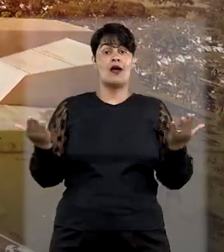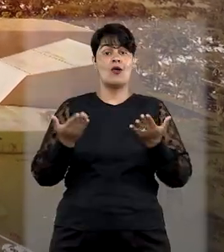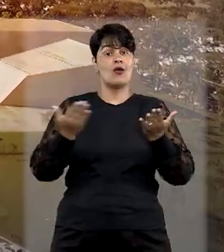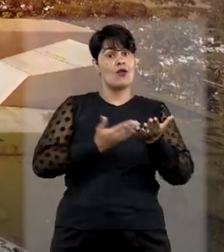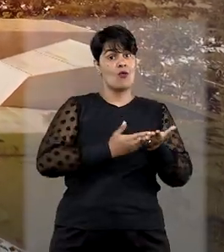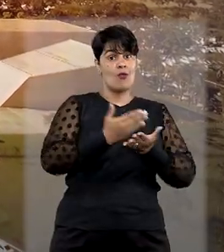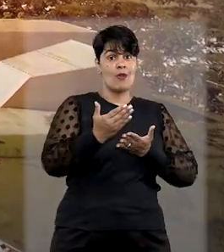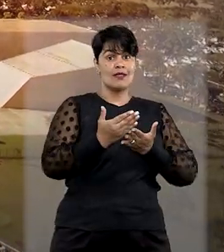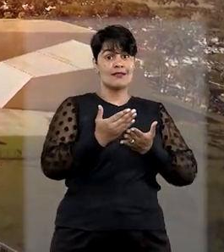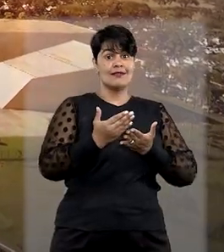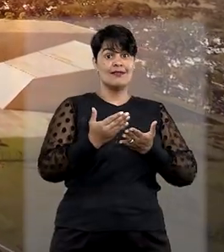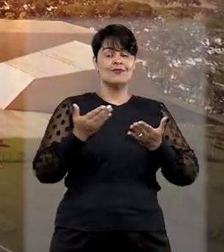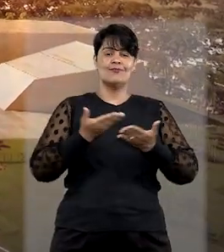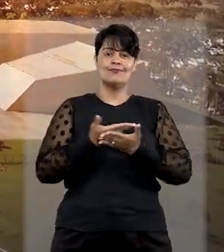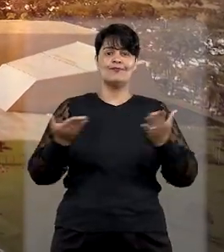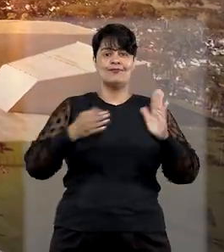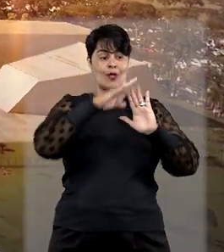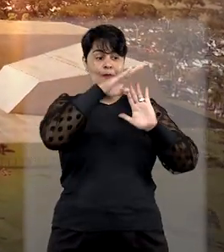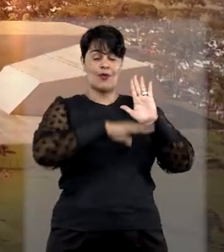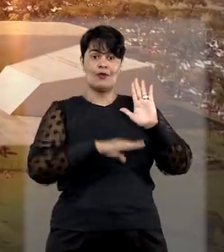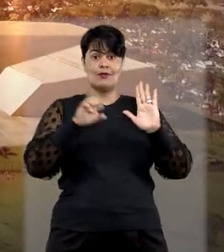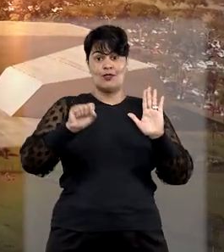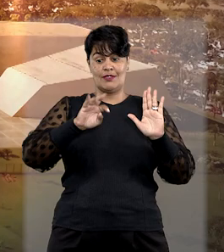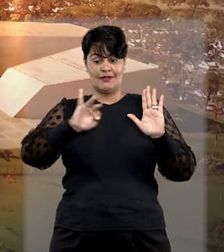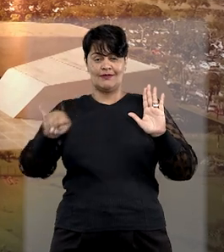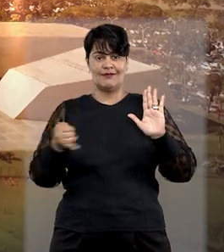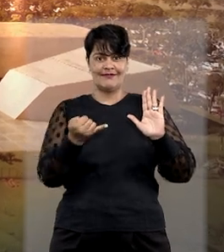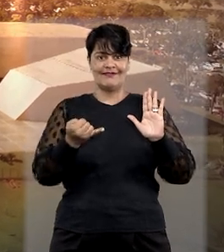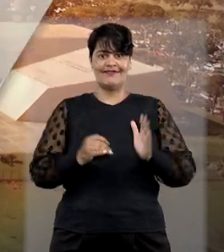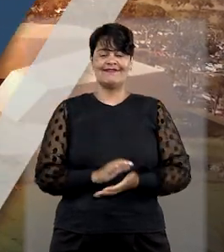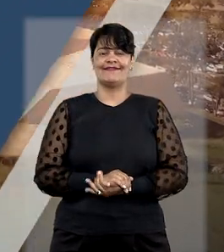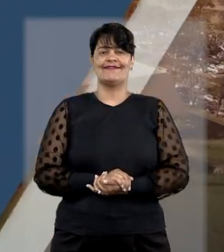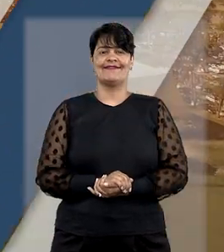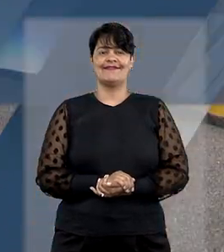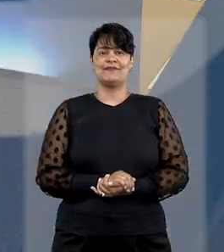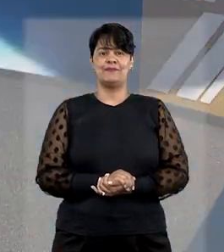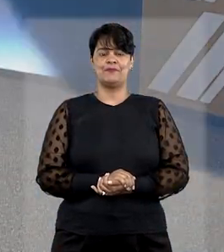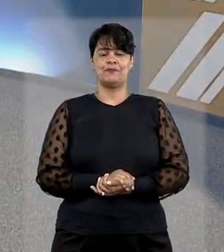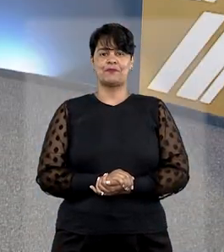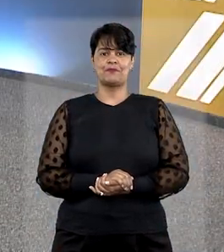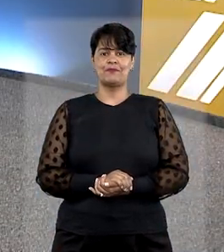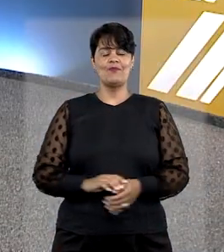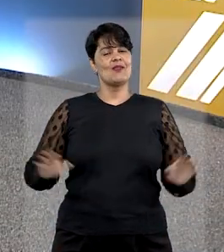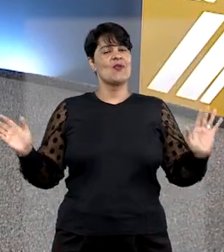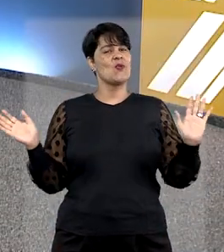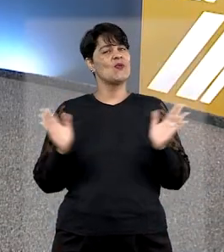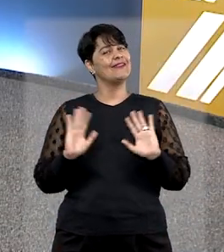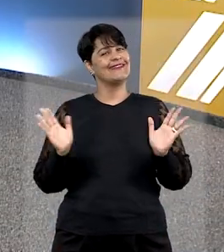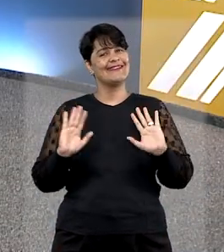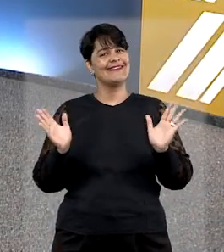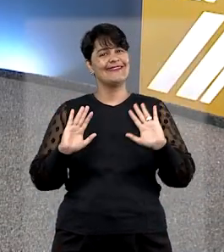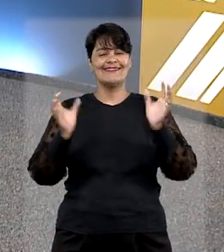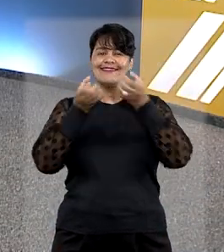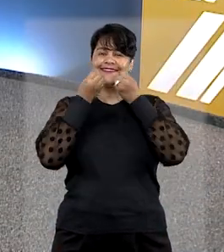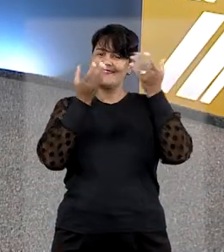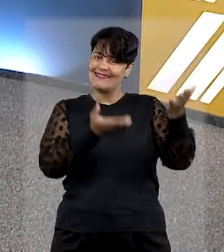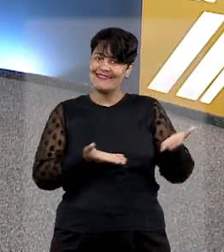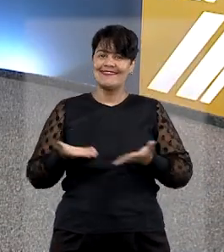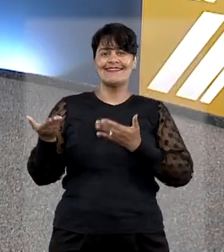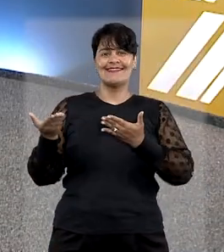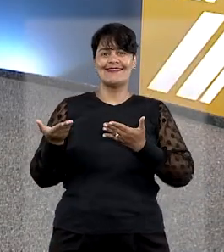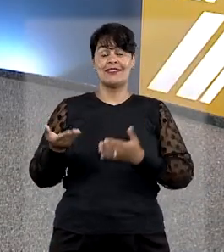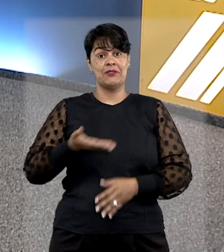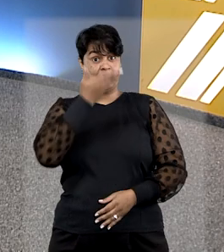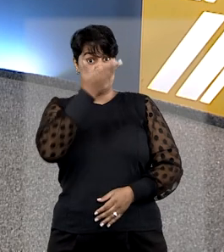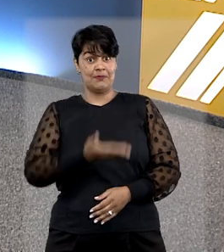Começa agora o programa do Superior Tribunal de Justiça. Olá, seja muito bem